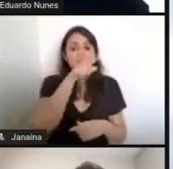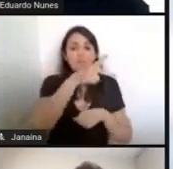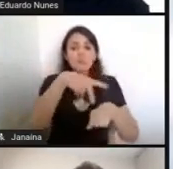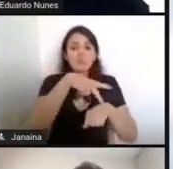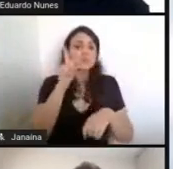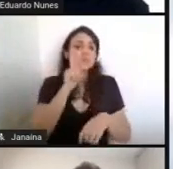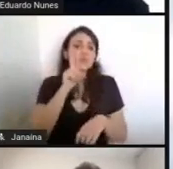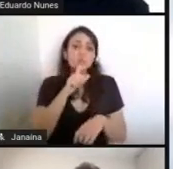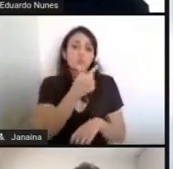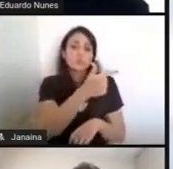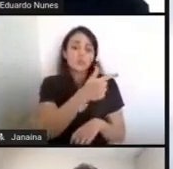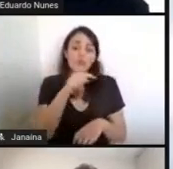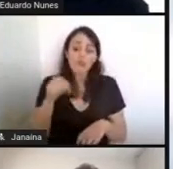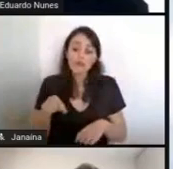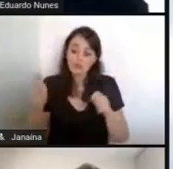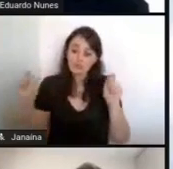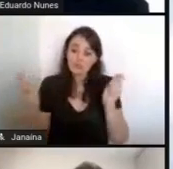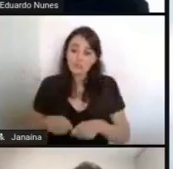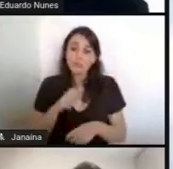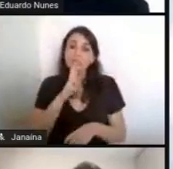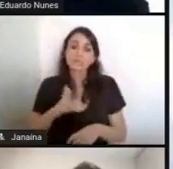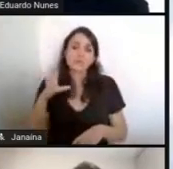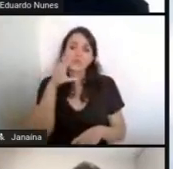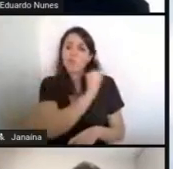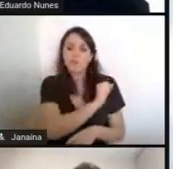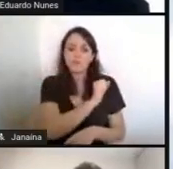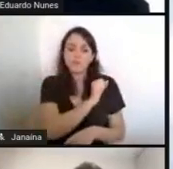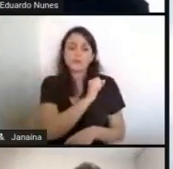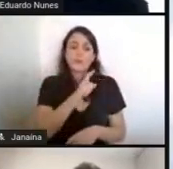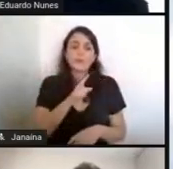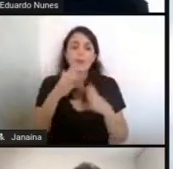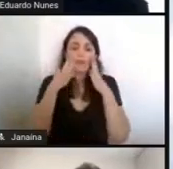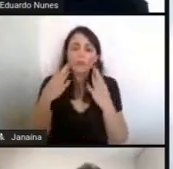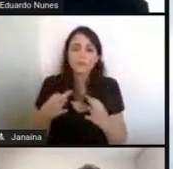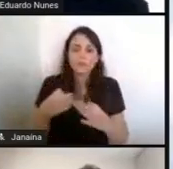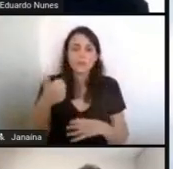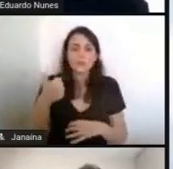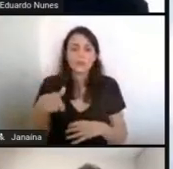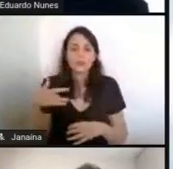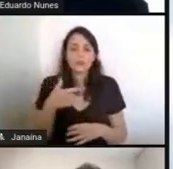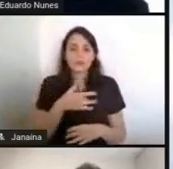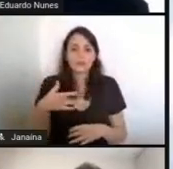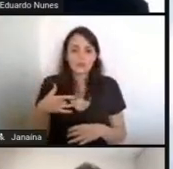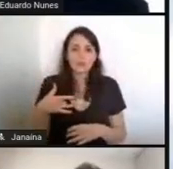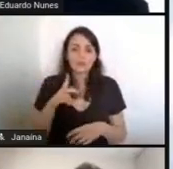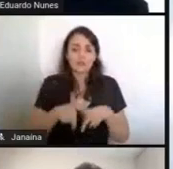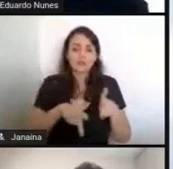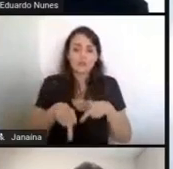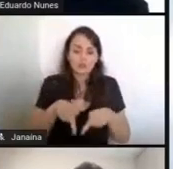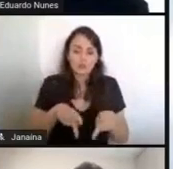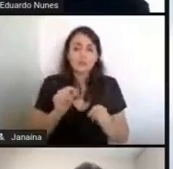de resposta rápida, a gente tem atenção primária em saúde, que as equipes de saúde da família se baseiam no território, né, e